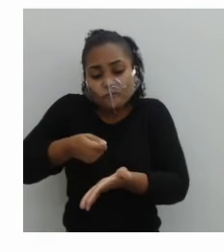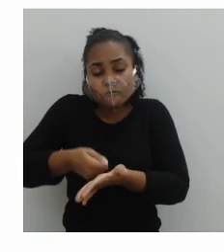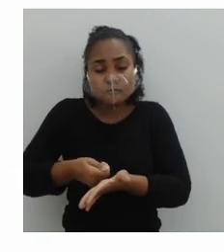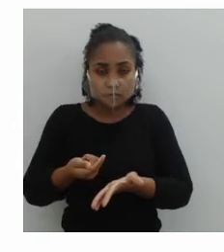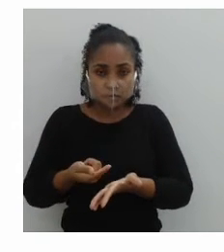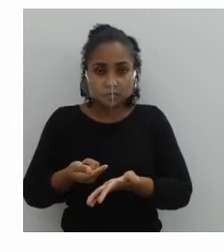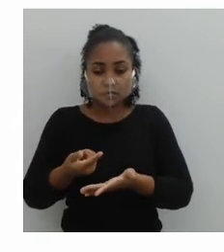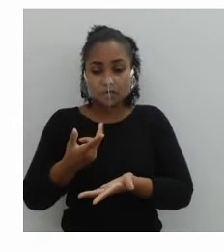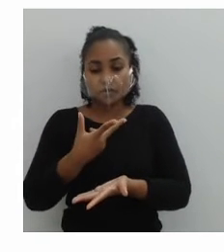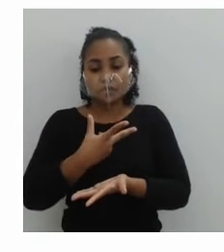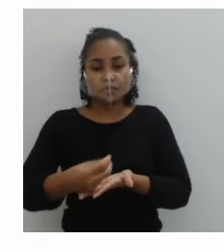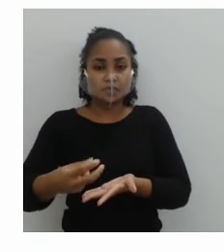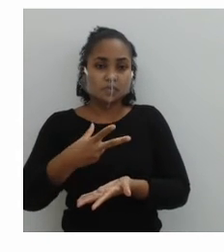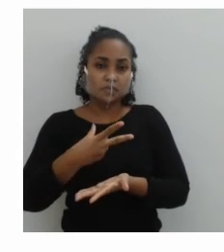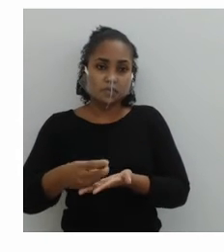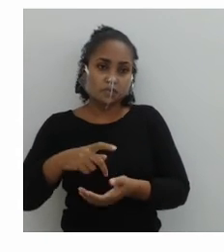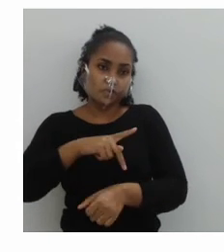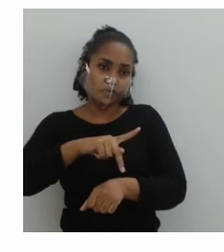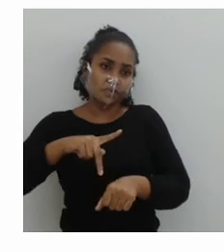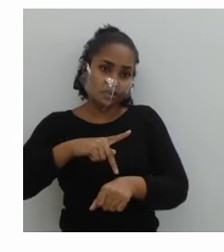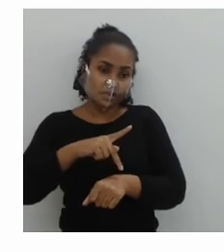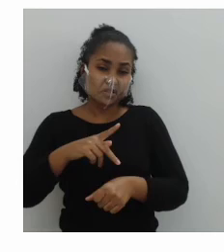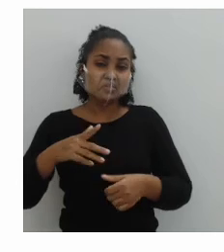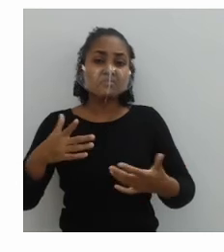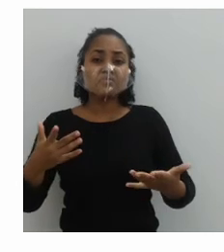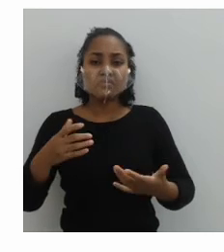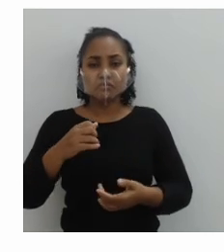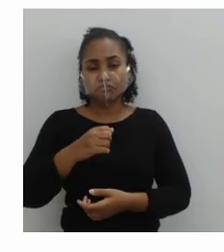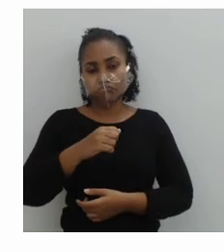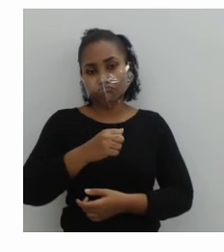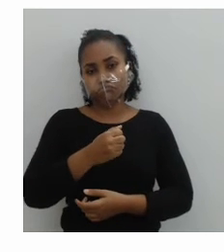deixarem o país. Os líderes